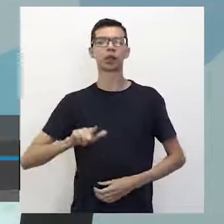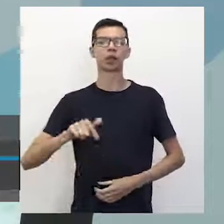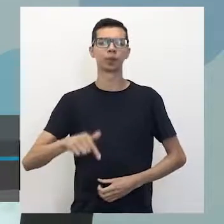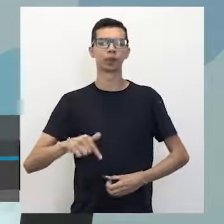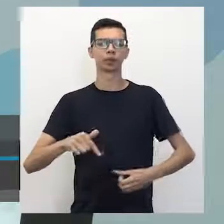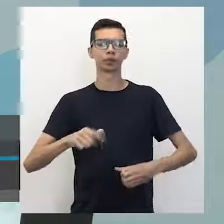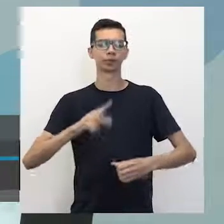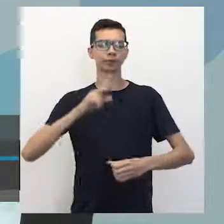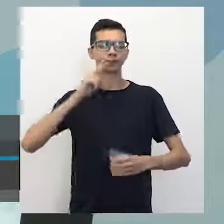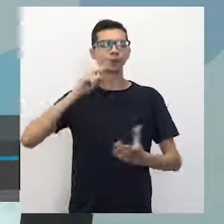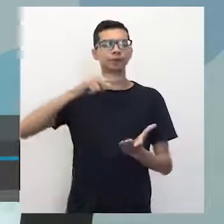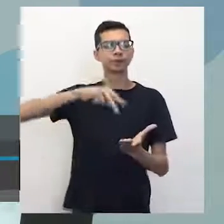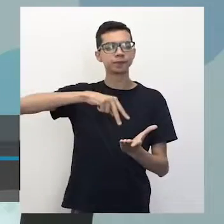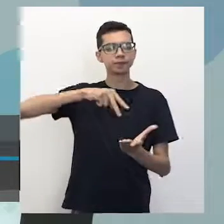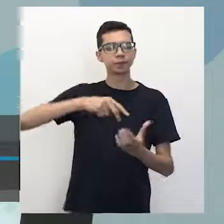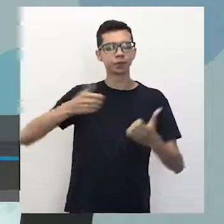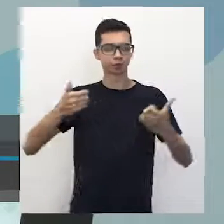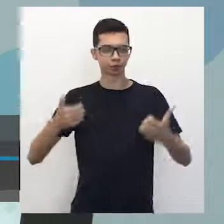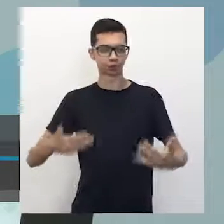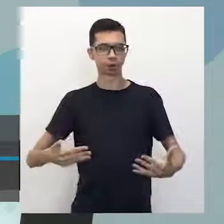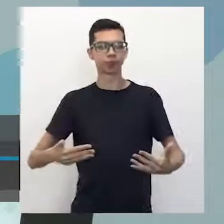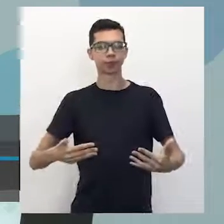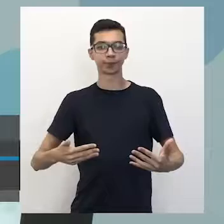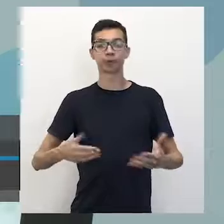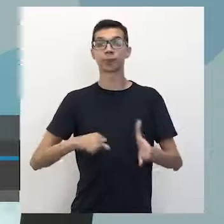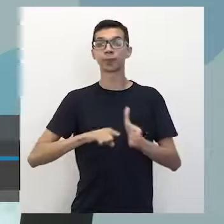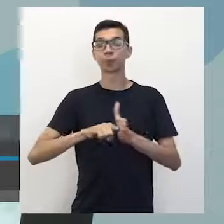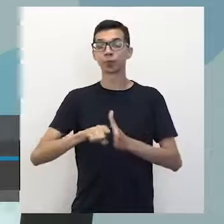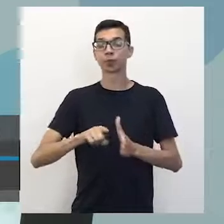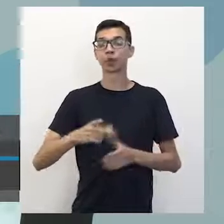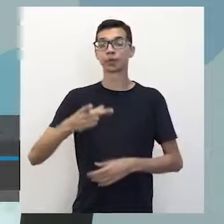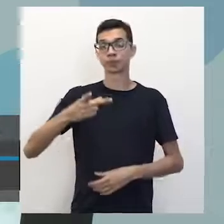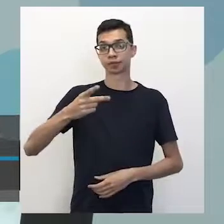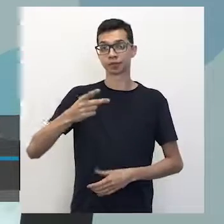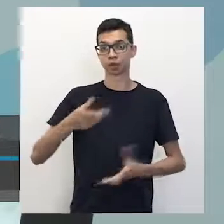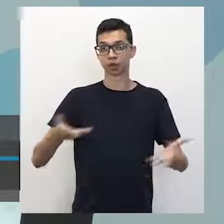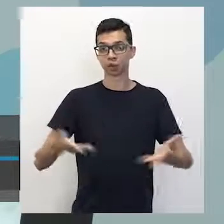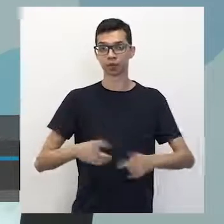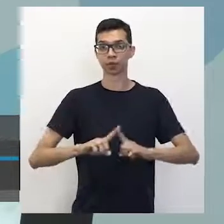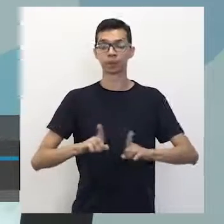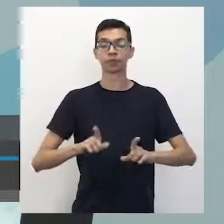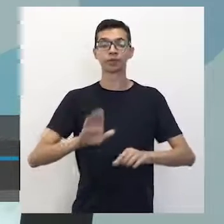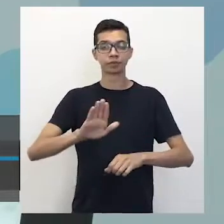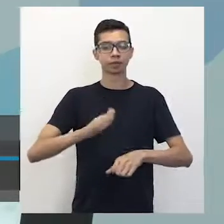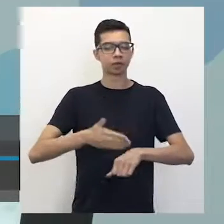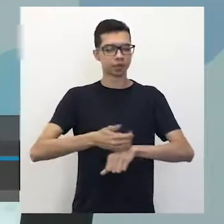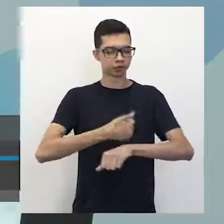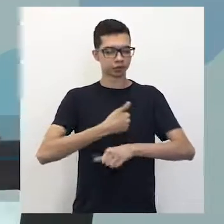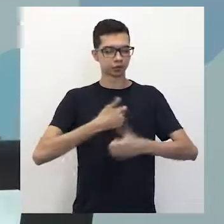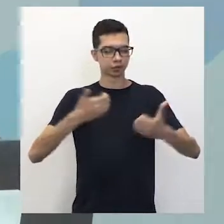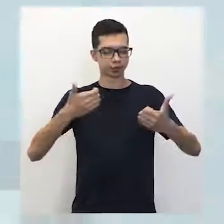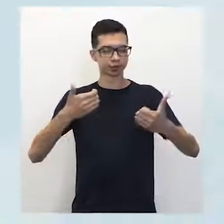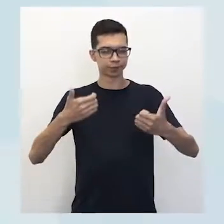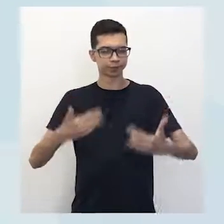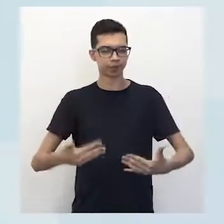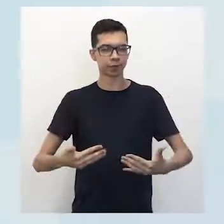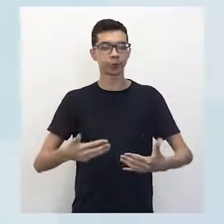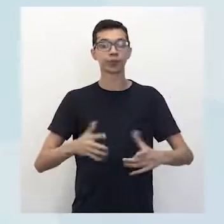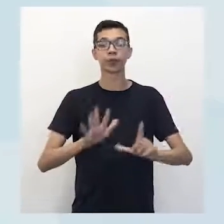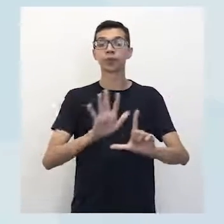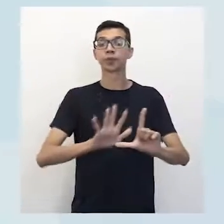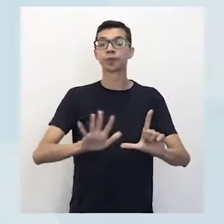para a gente a correção dessa segunda parte da pergunta aí. Antes, a gente vai ver uma imagem, só para ilustrar para vocês